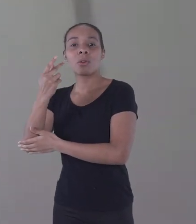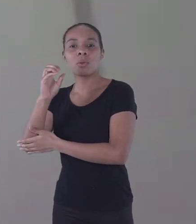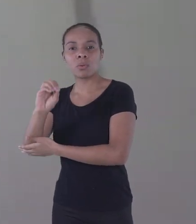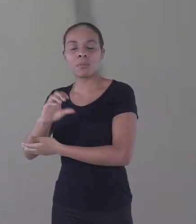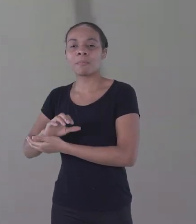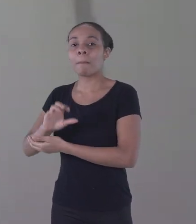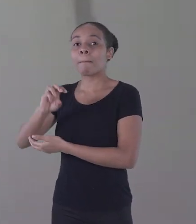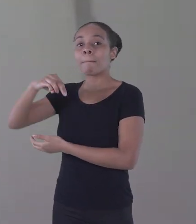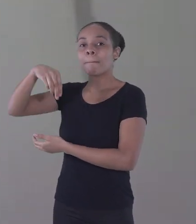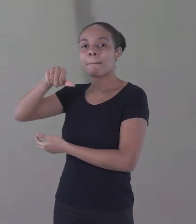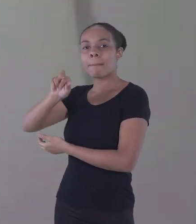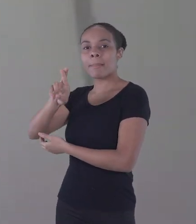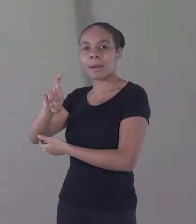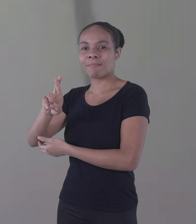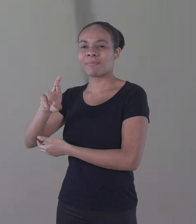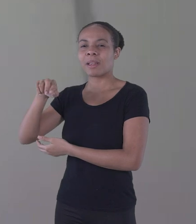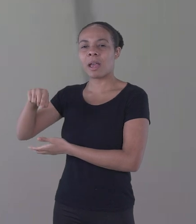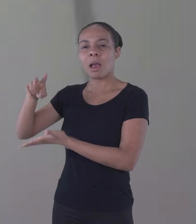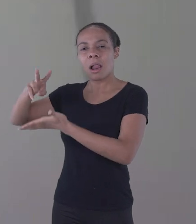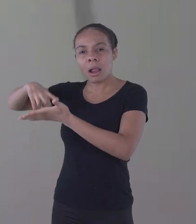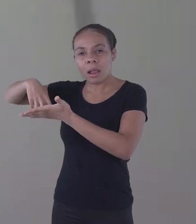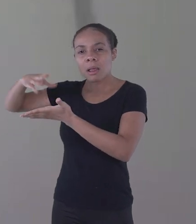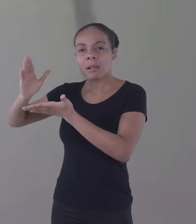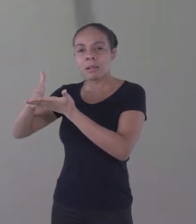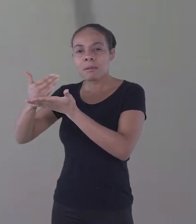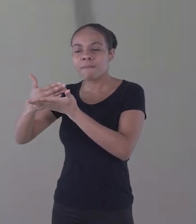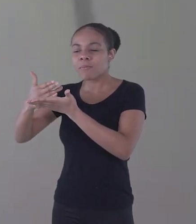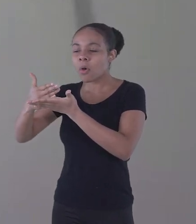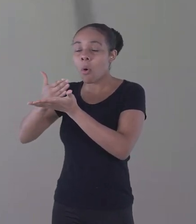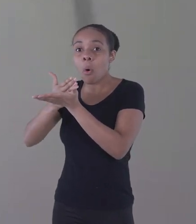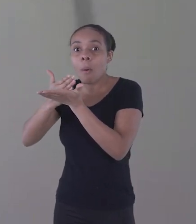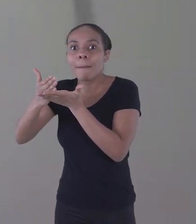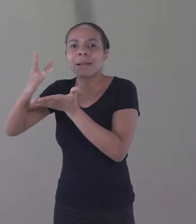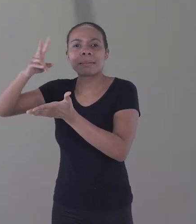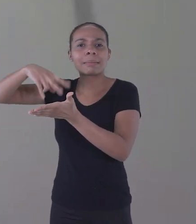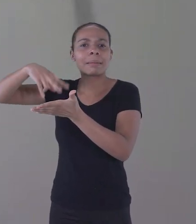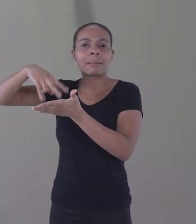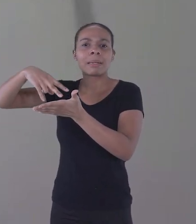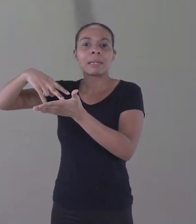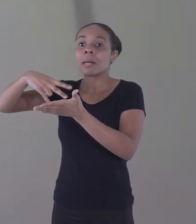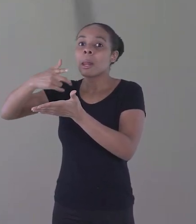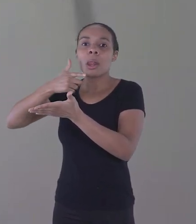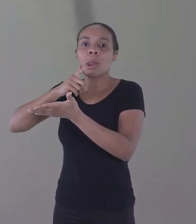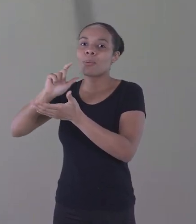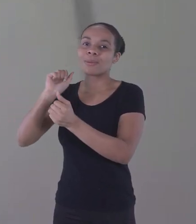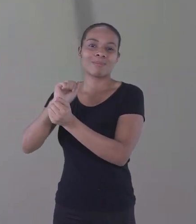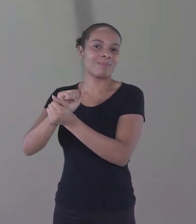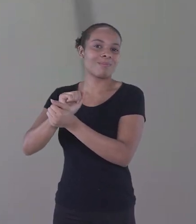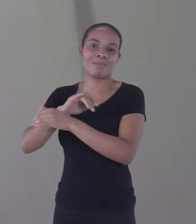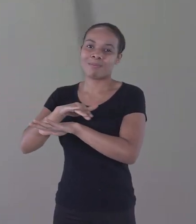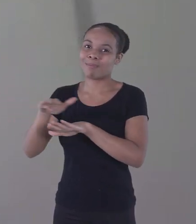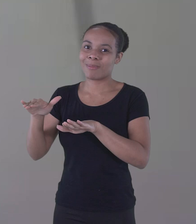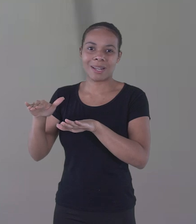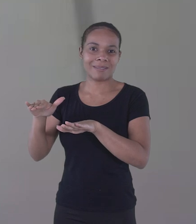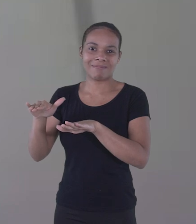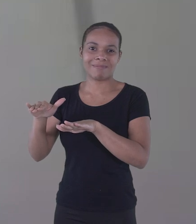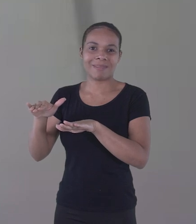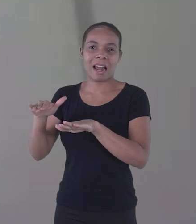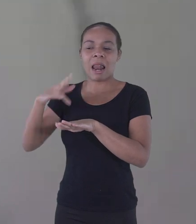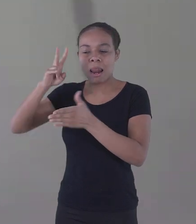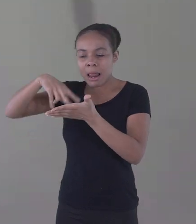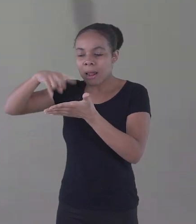gente começa ali no primeiro capítulo e não consegue mais parar. Vai até o